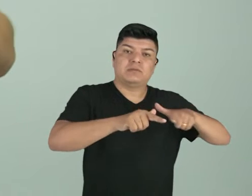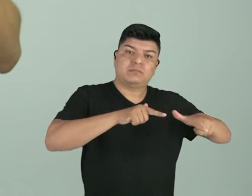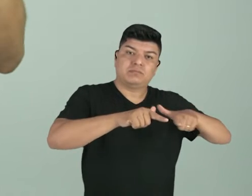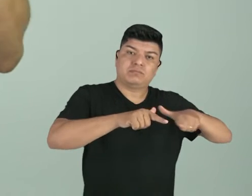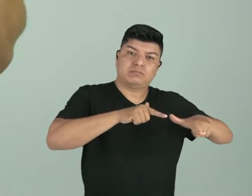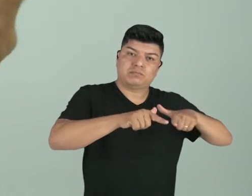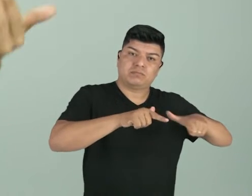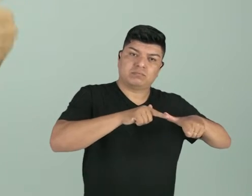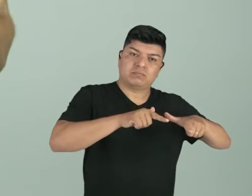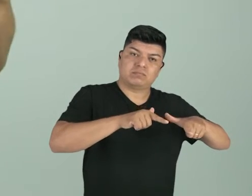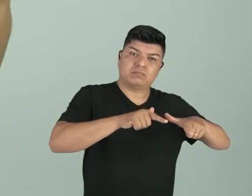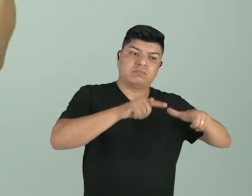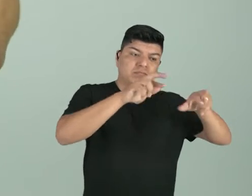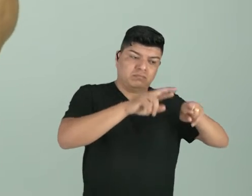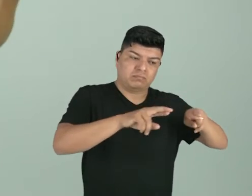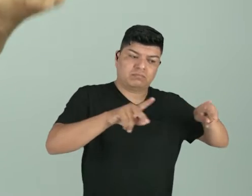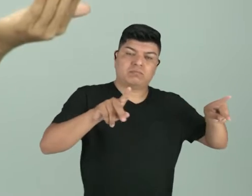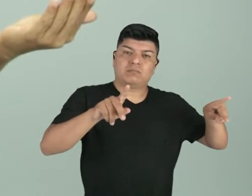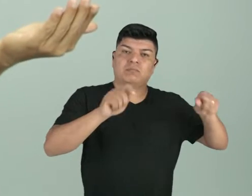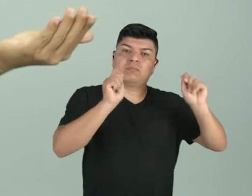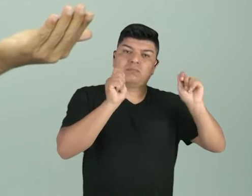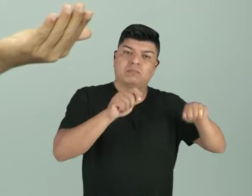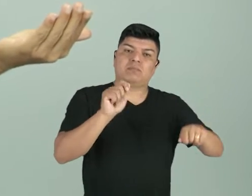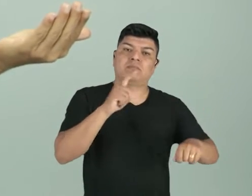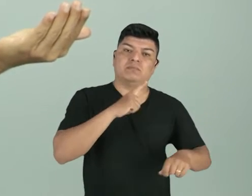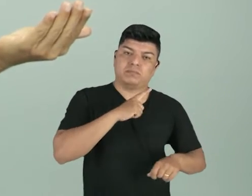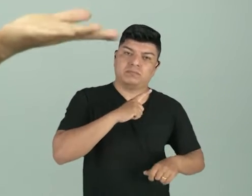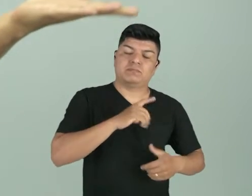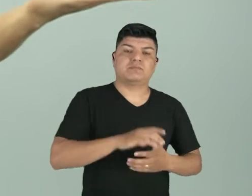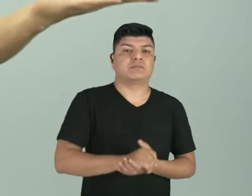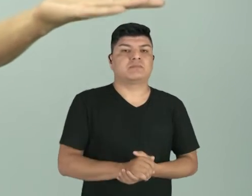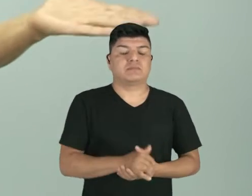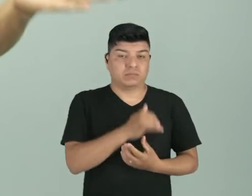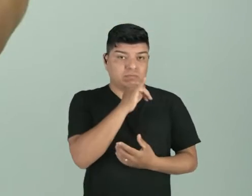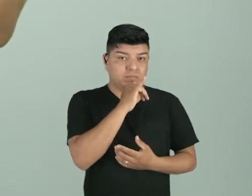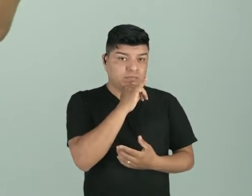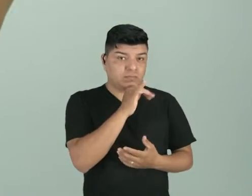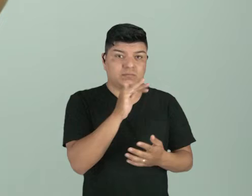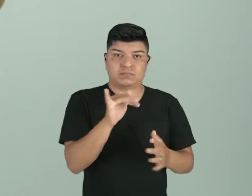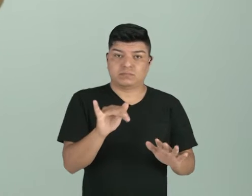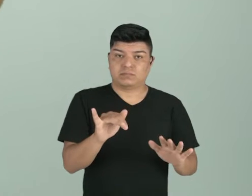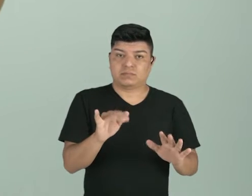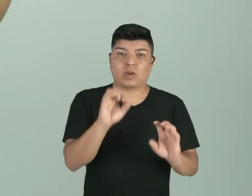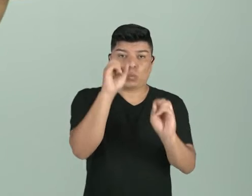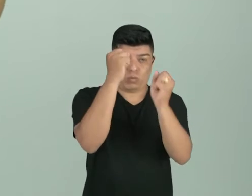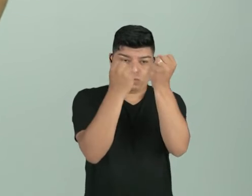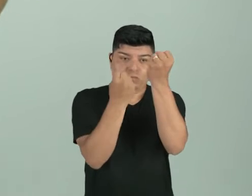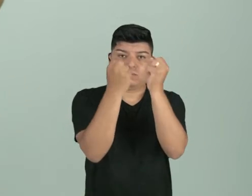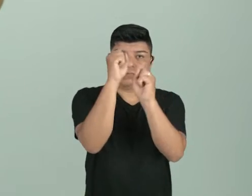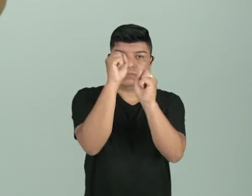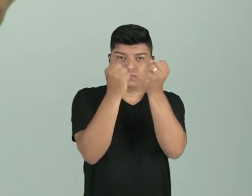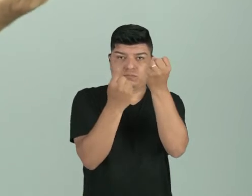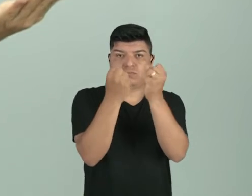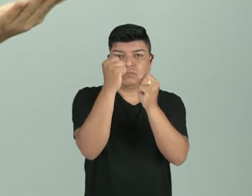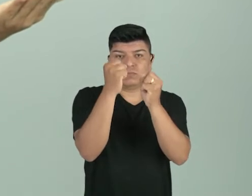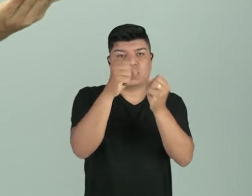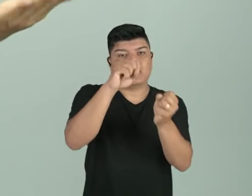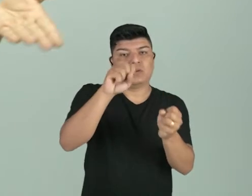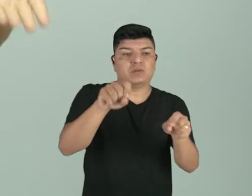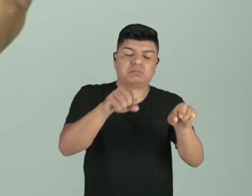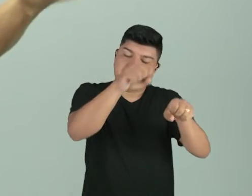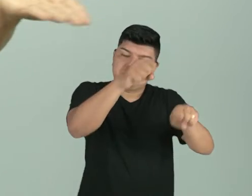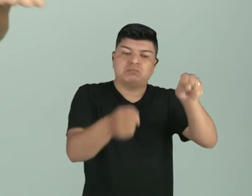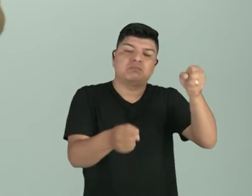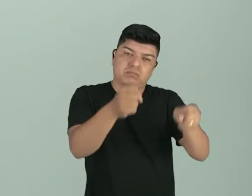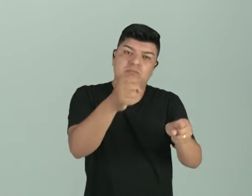que distintas tarefas possam ali ocorrer. Então, por exemplo, uma fábrica, uma indústria